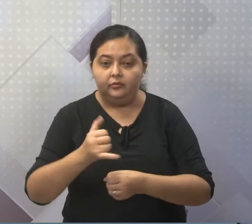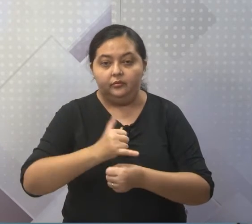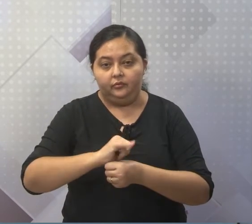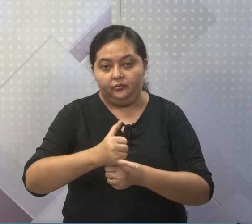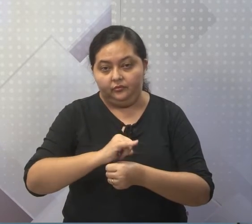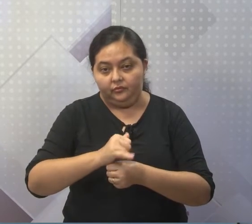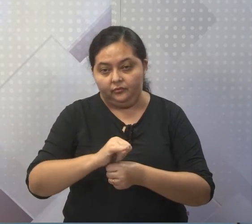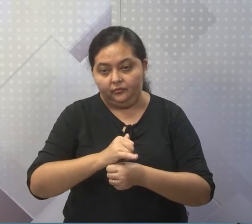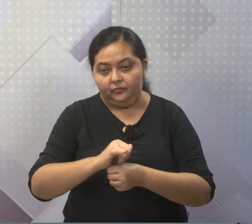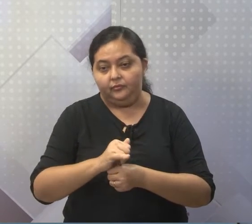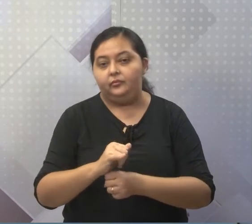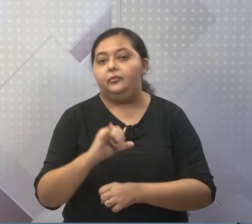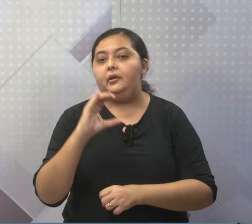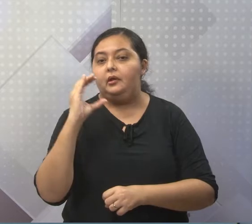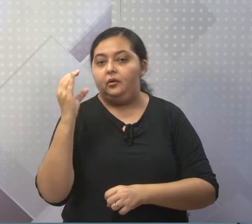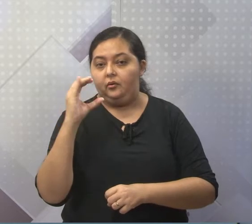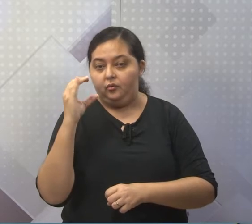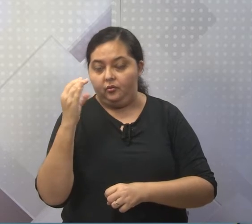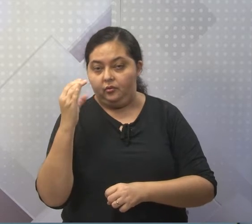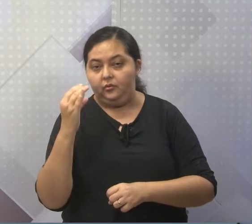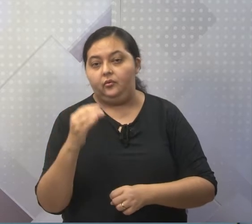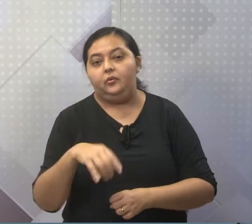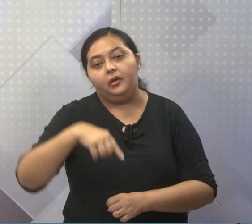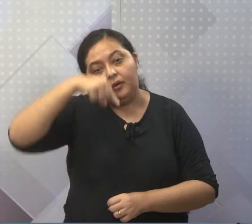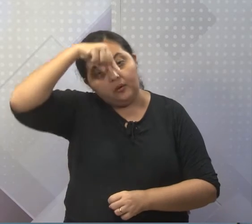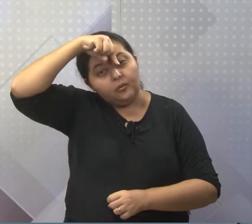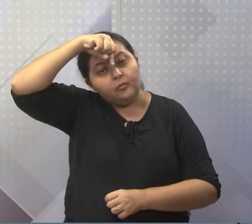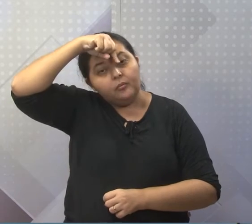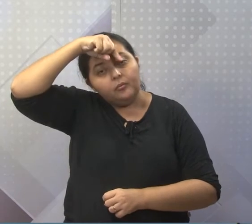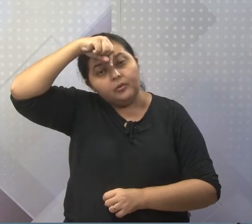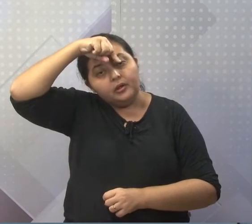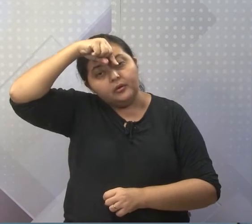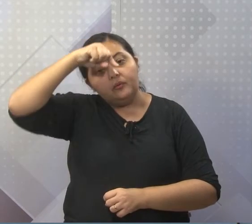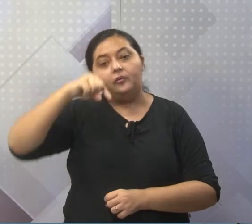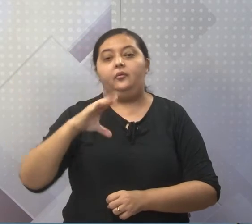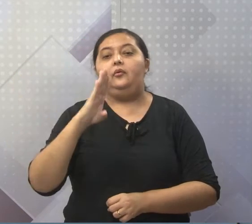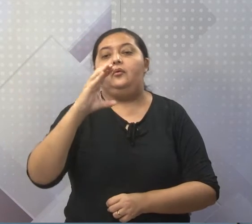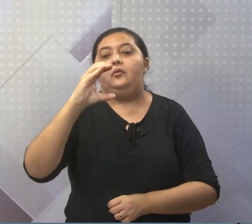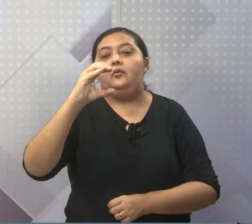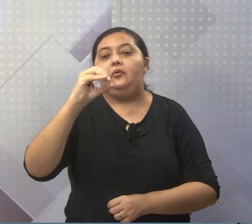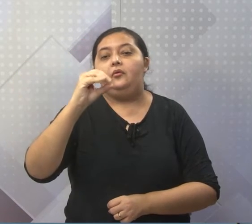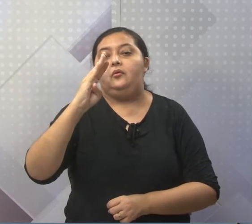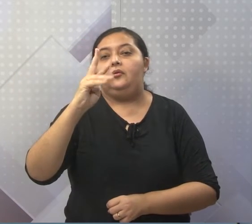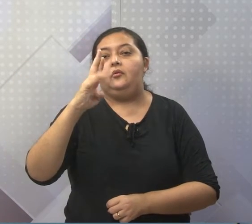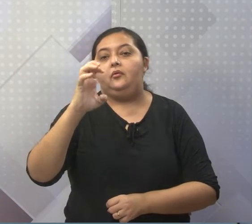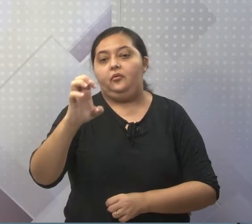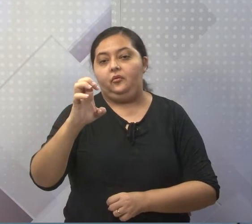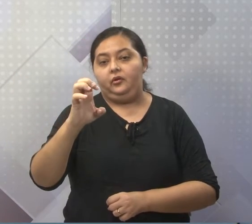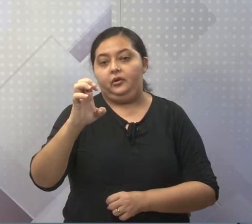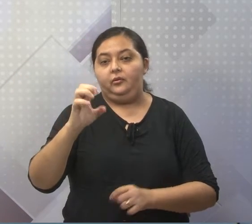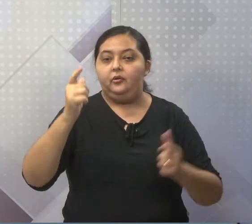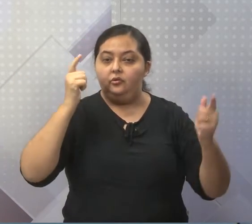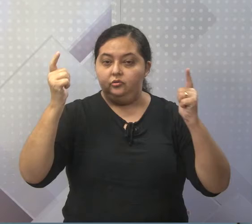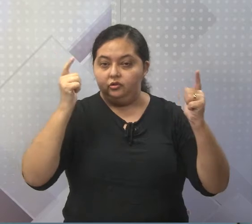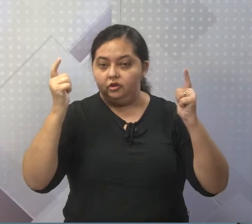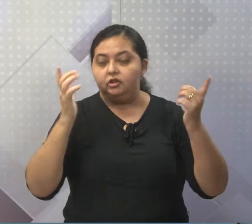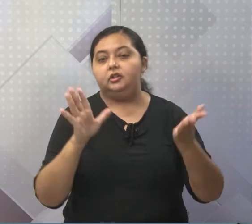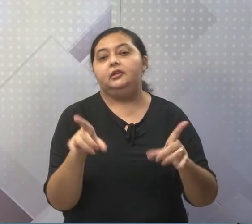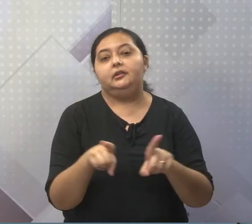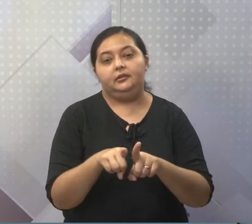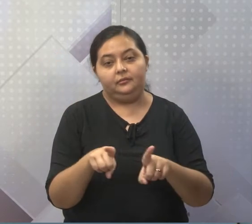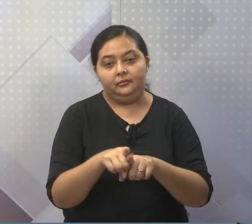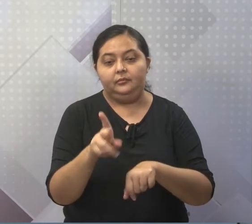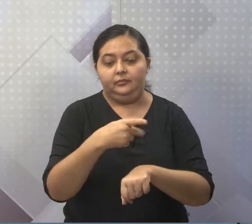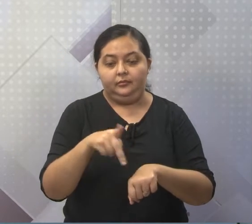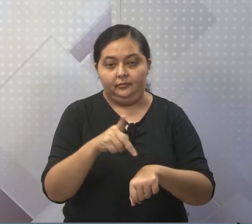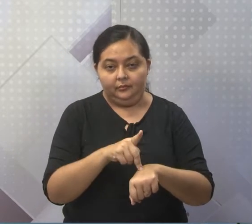a Colômbia o peru tem um destaque do cobre junto com o Chile eo Brasil também não só